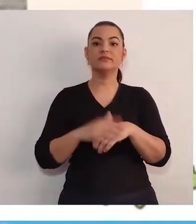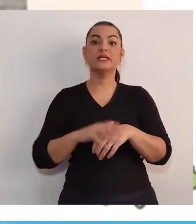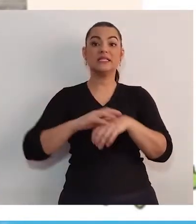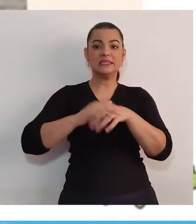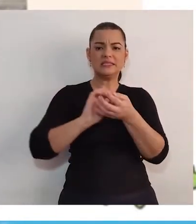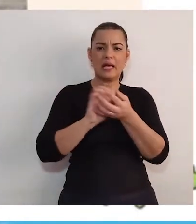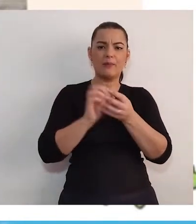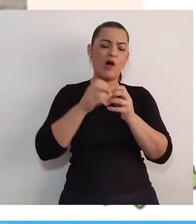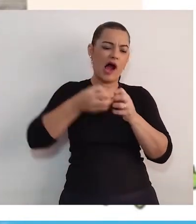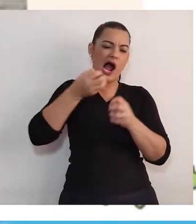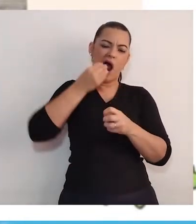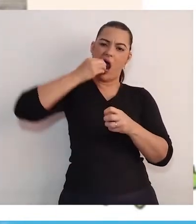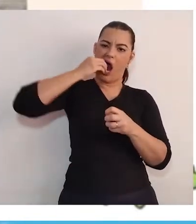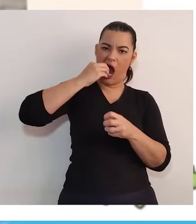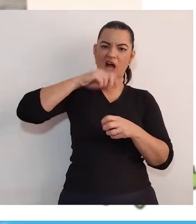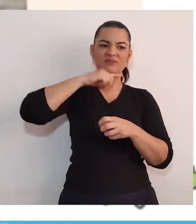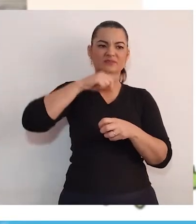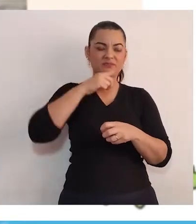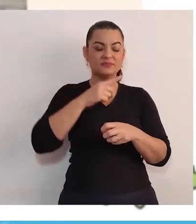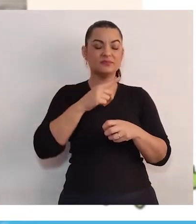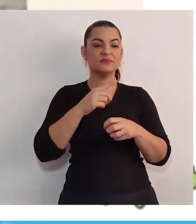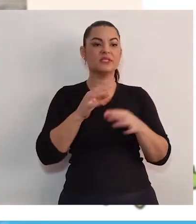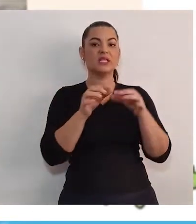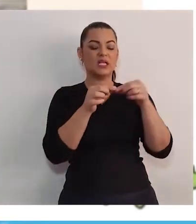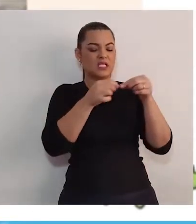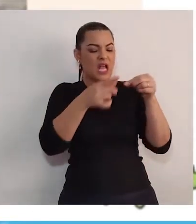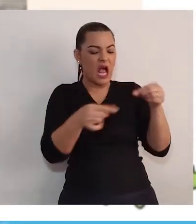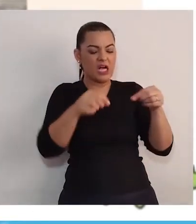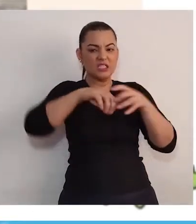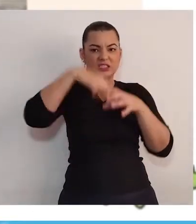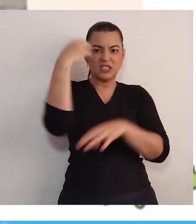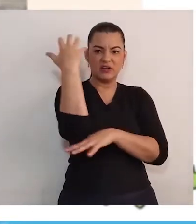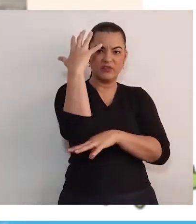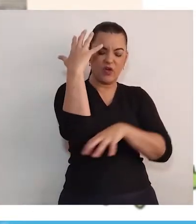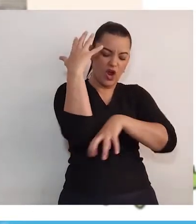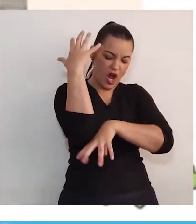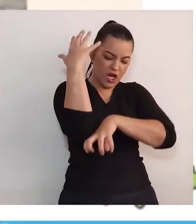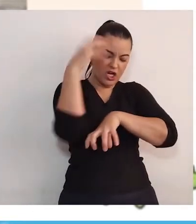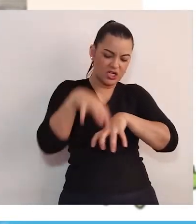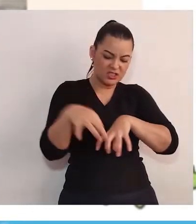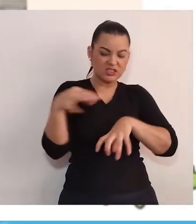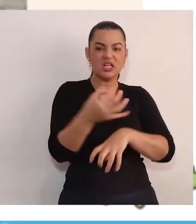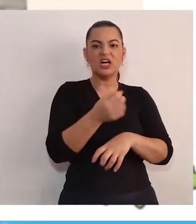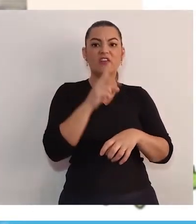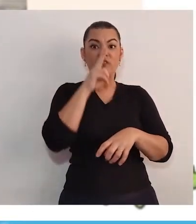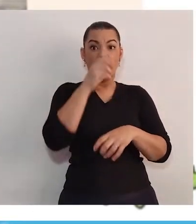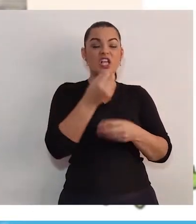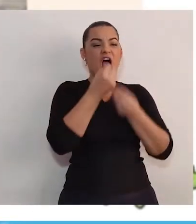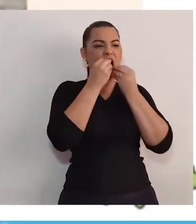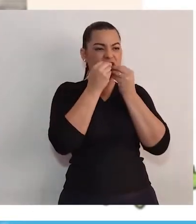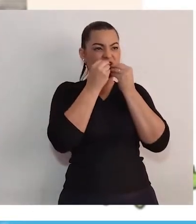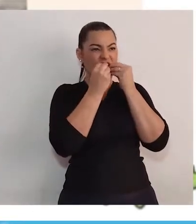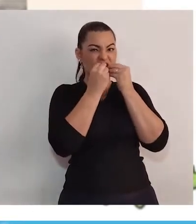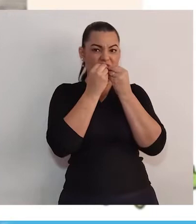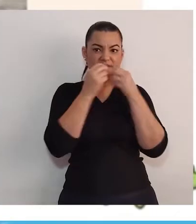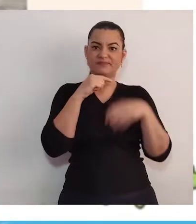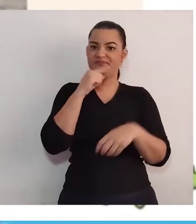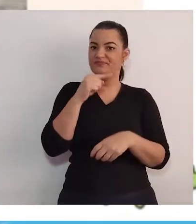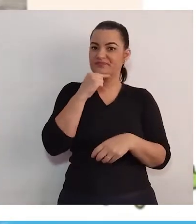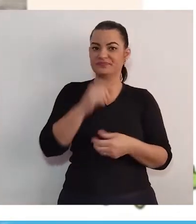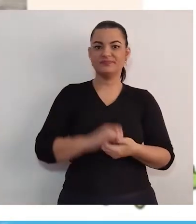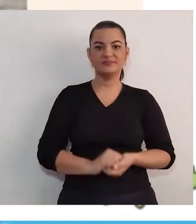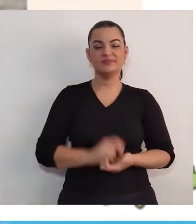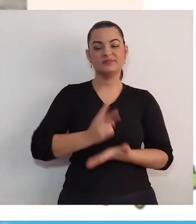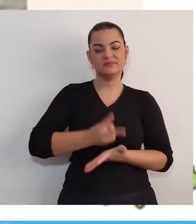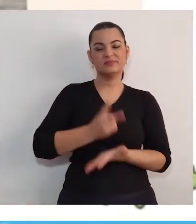com sabão, mastigava a raiz forte e o dente? Pode dizer, o